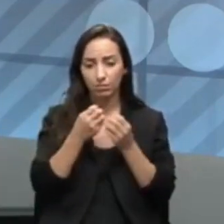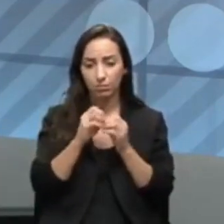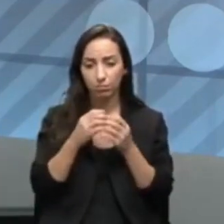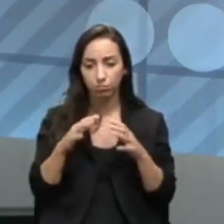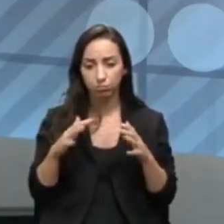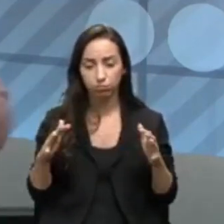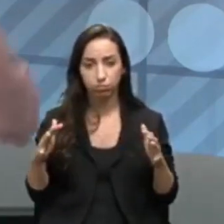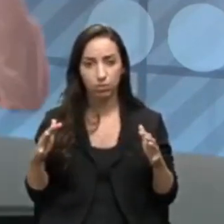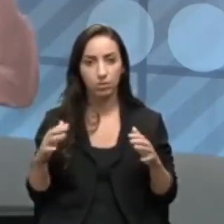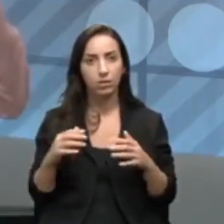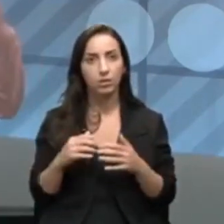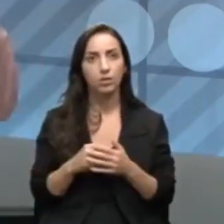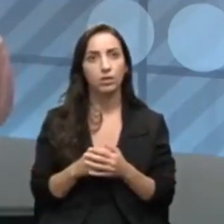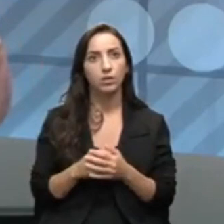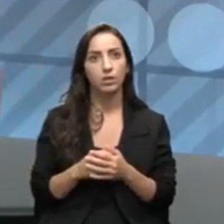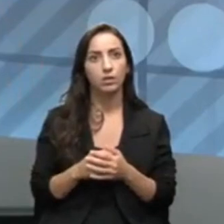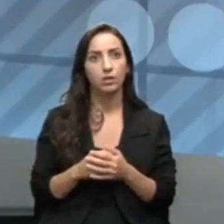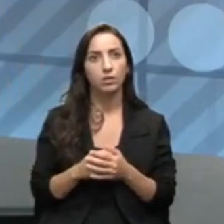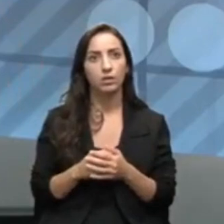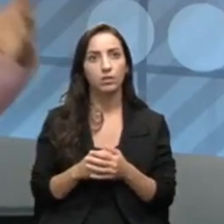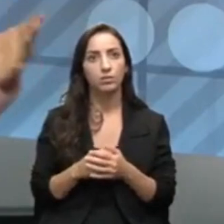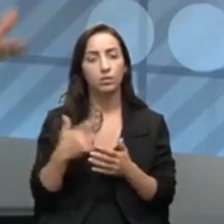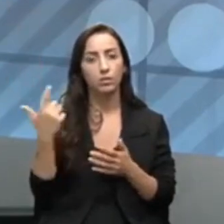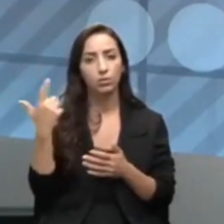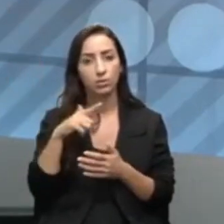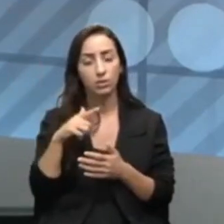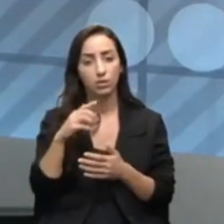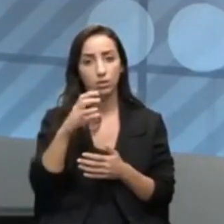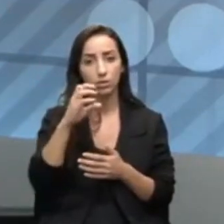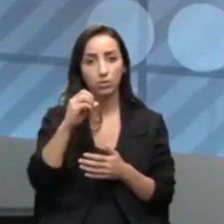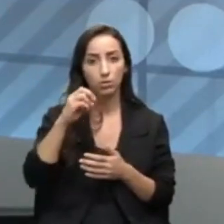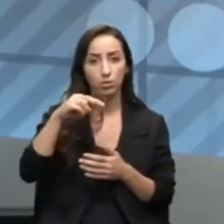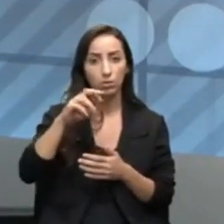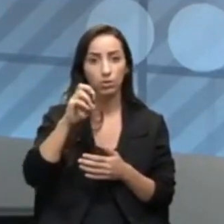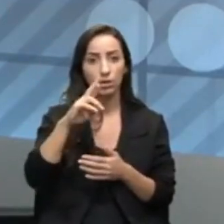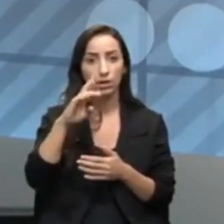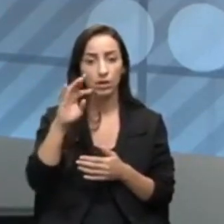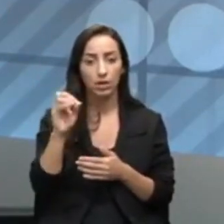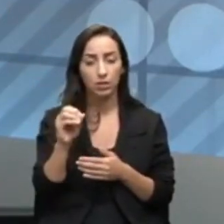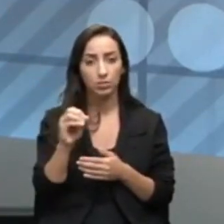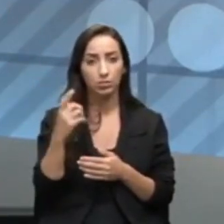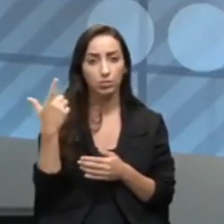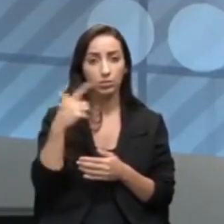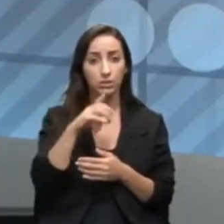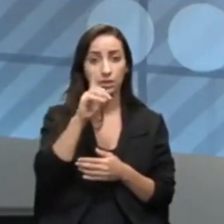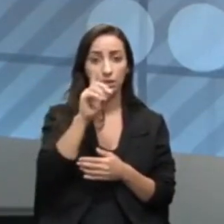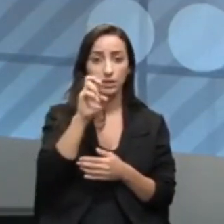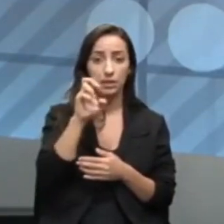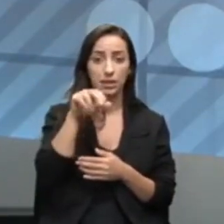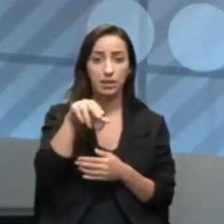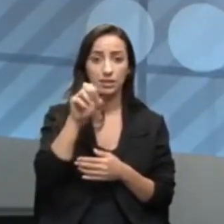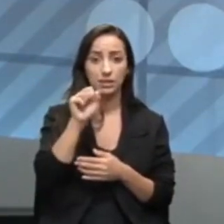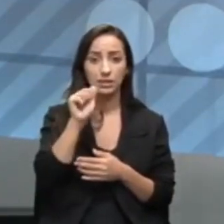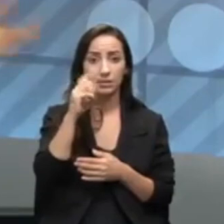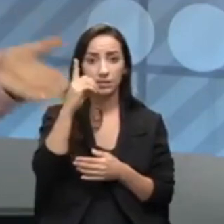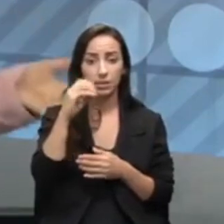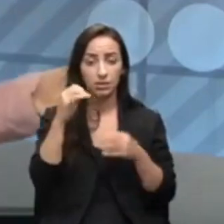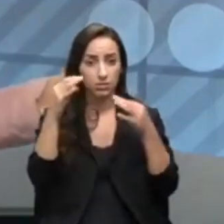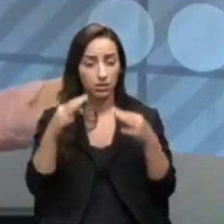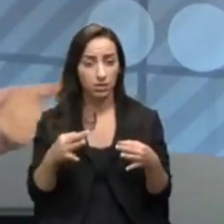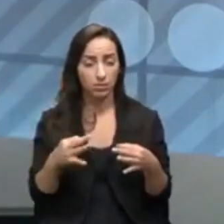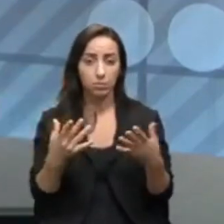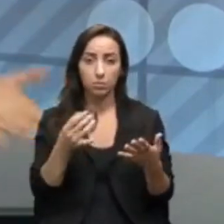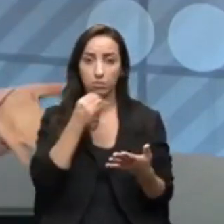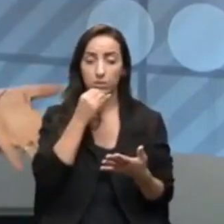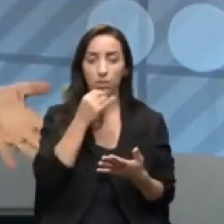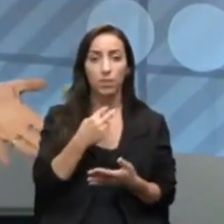os estribos de forma que o concreto seja adensado corretamente. A gente não pode ter uma viga, por